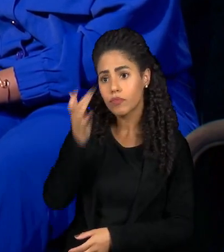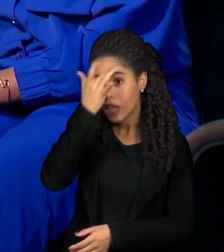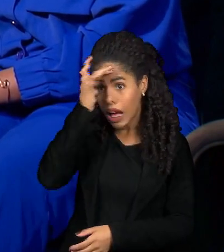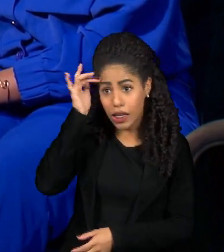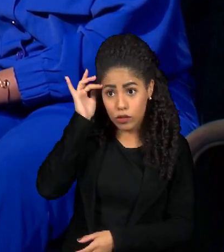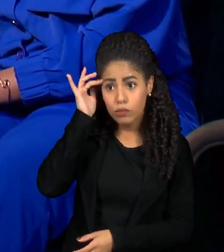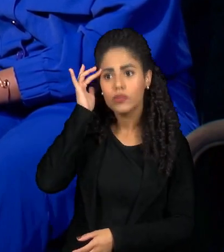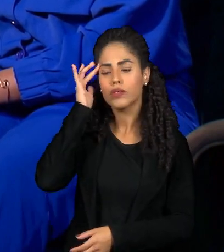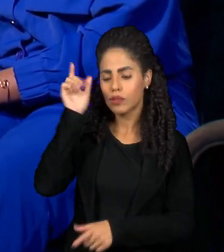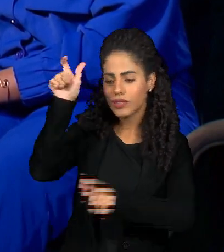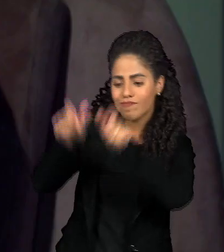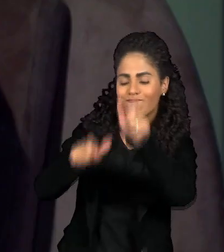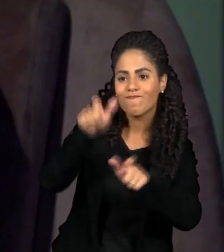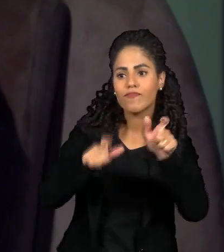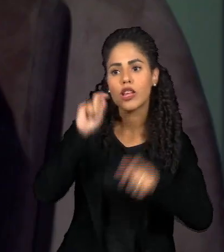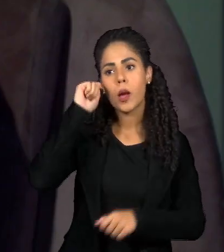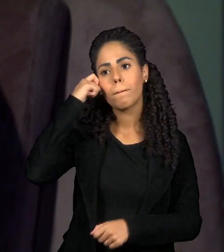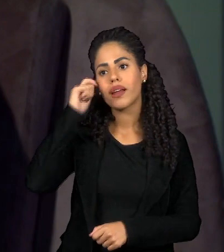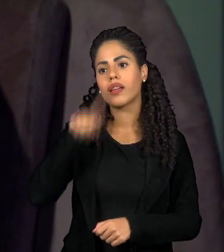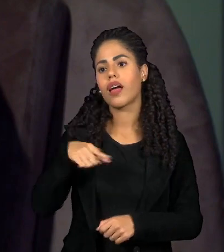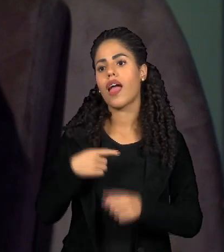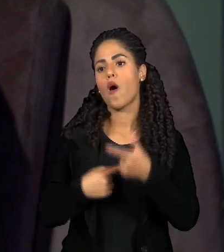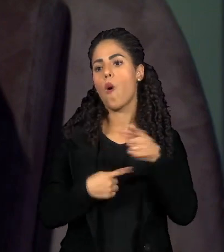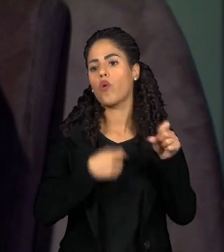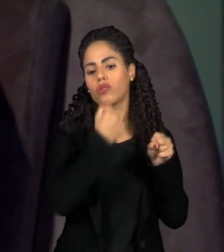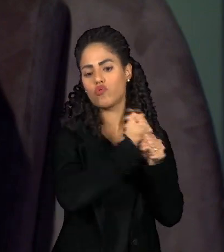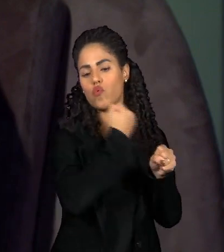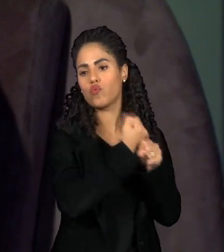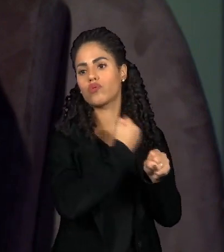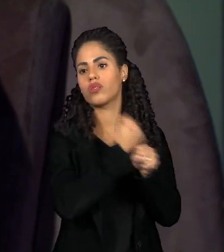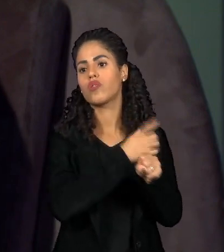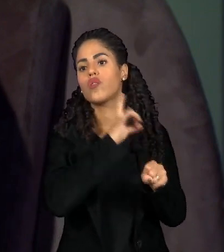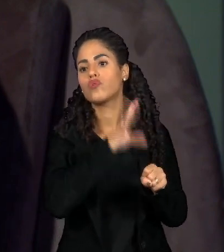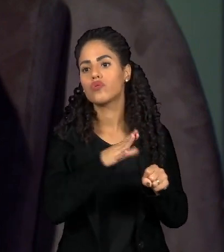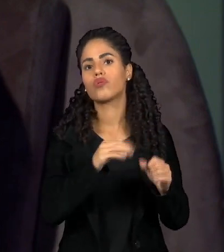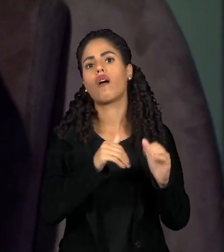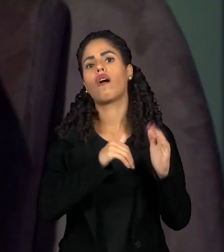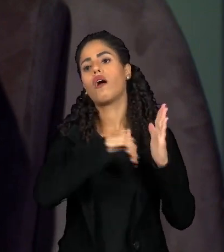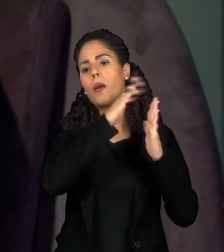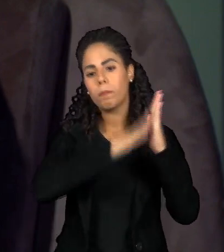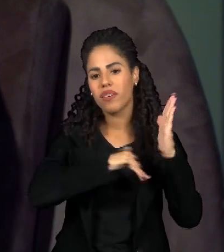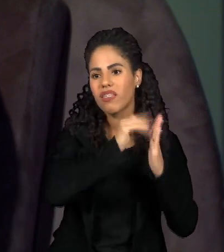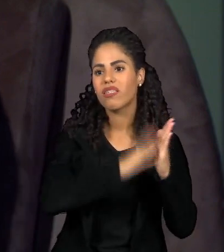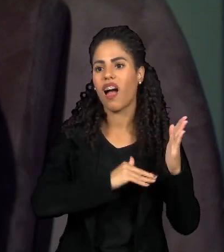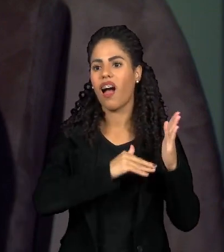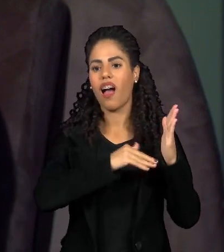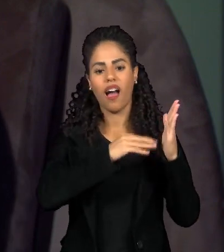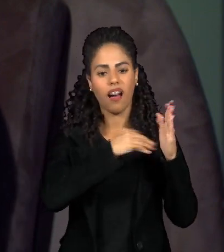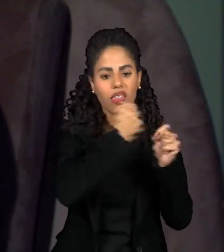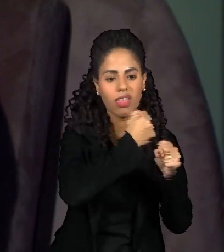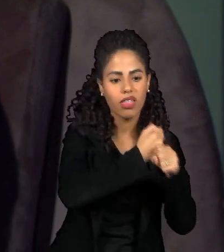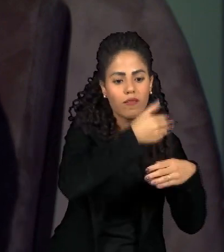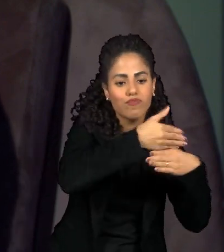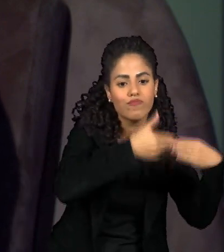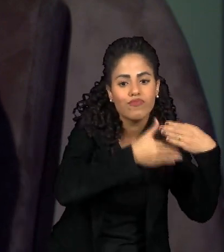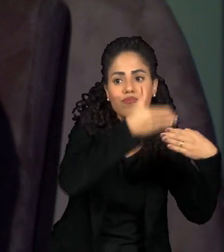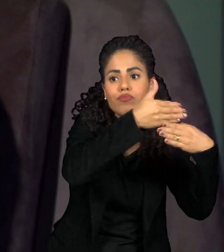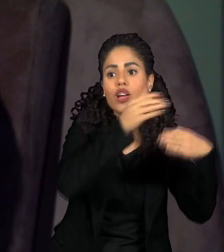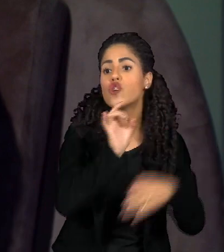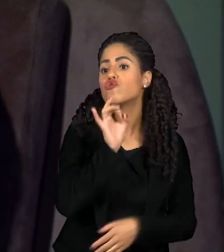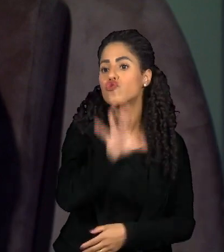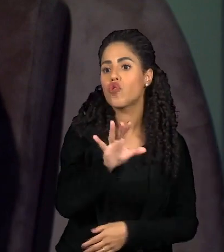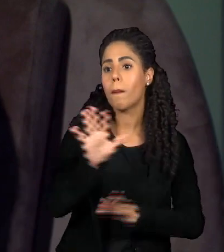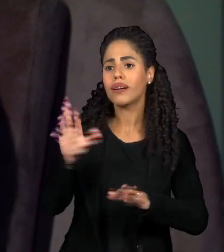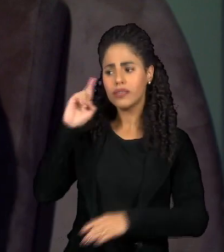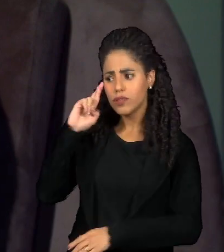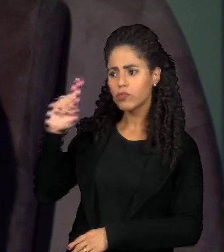negras estão mais no contexto da construção civil aí, né, na base, exatamente, né, nessa parte que é uma